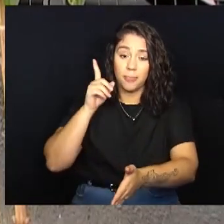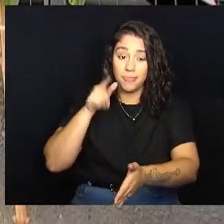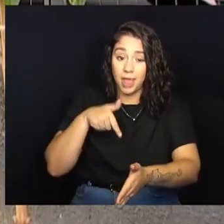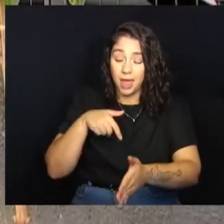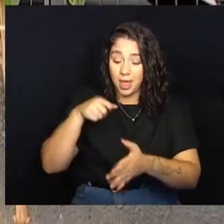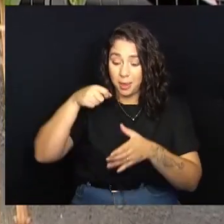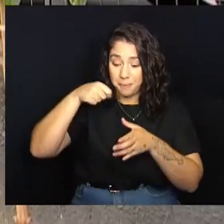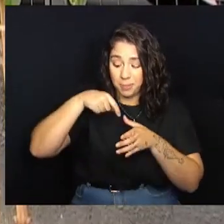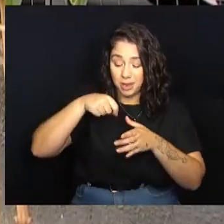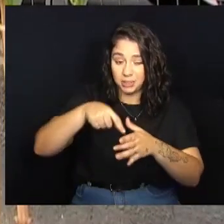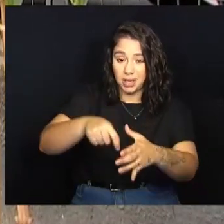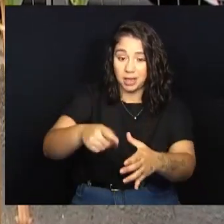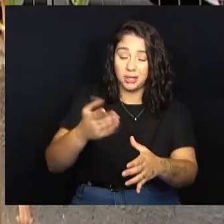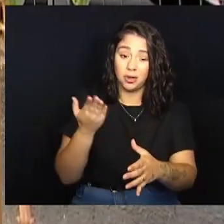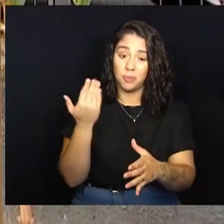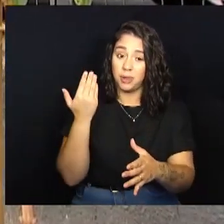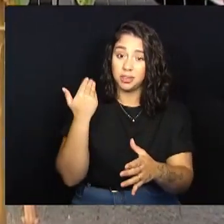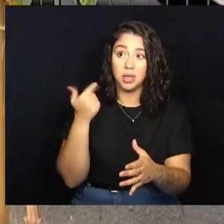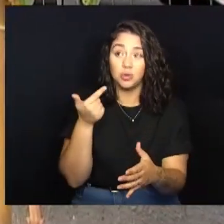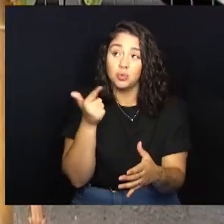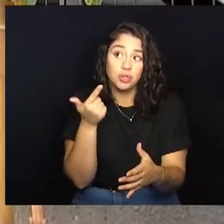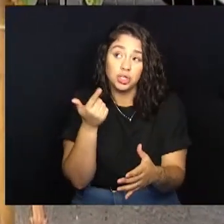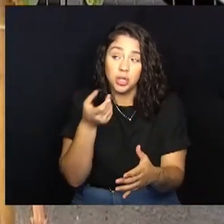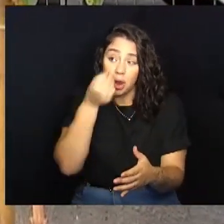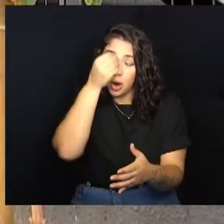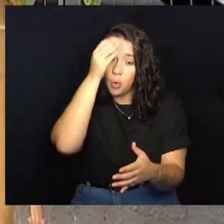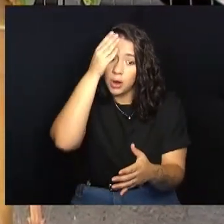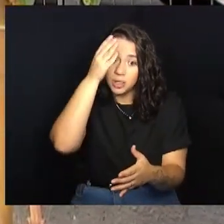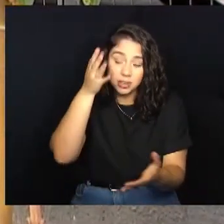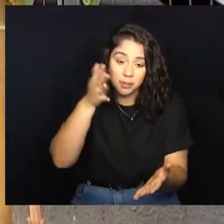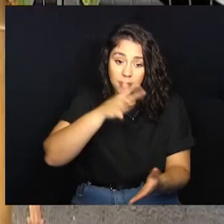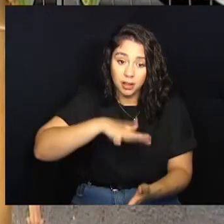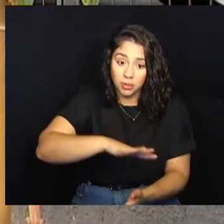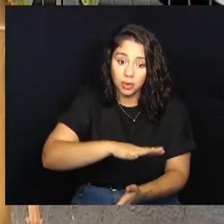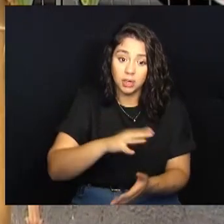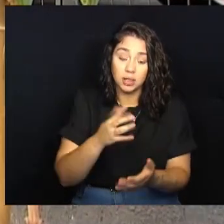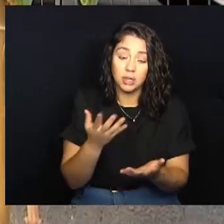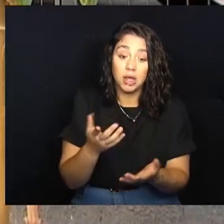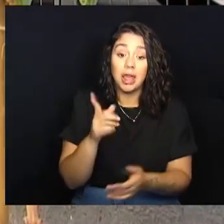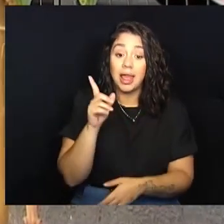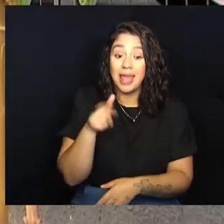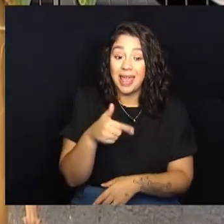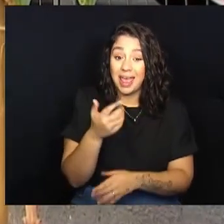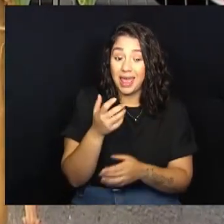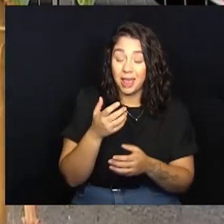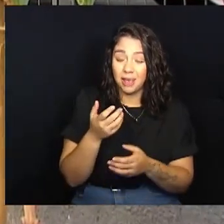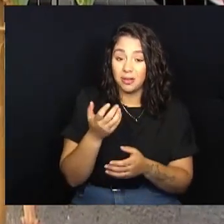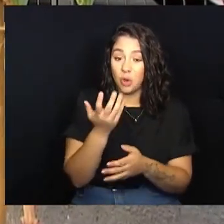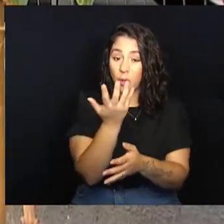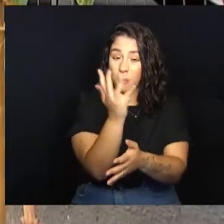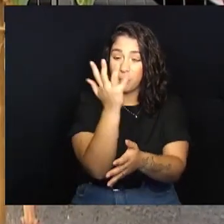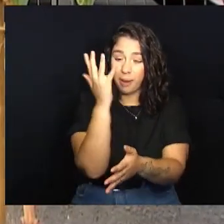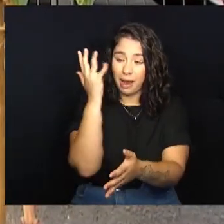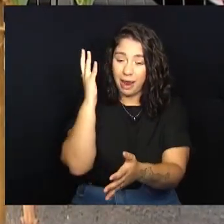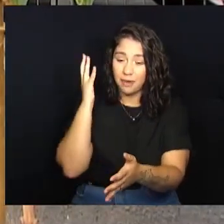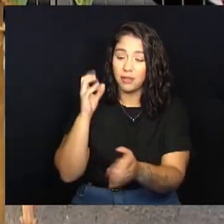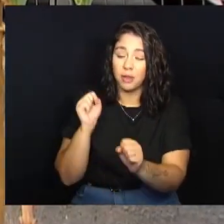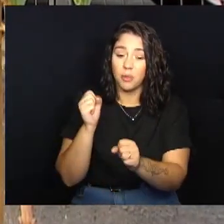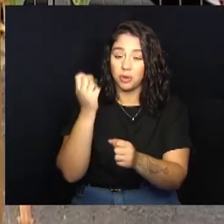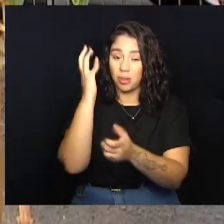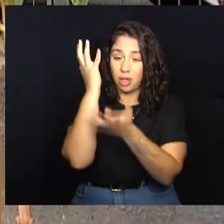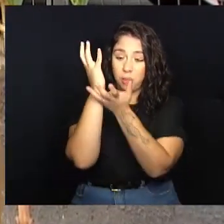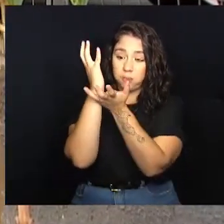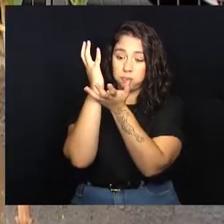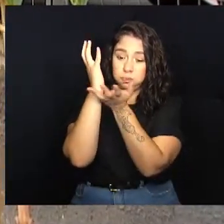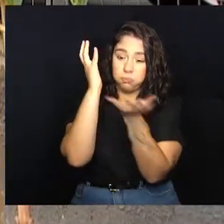no passado, não tinha muito conhecimento ainda da espécie, era uma árvore de grande porte, com queda de galho,